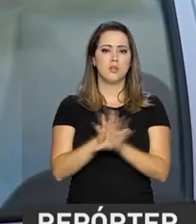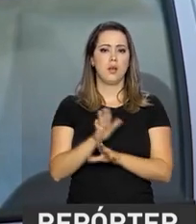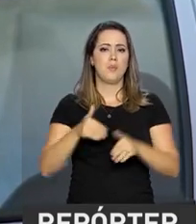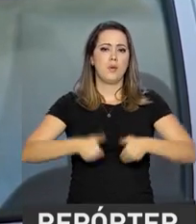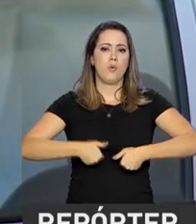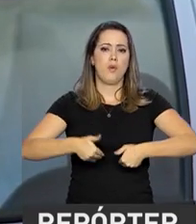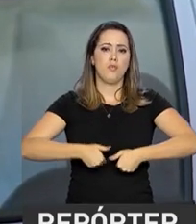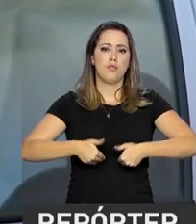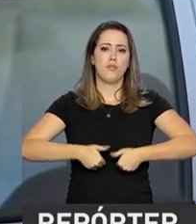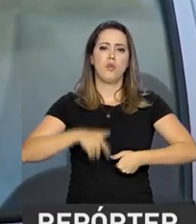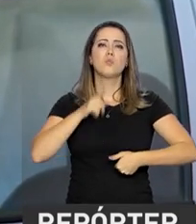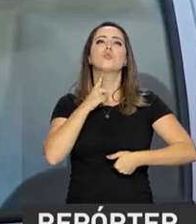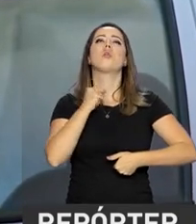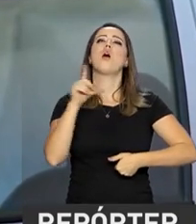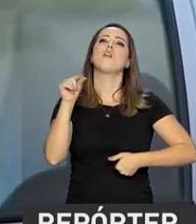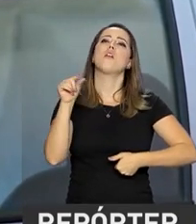fome com a seda a miséria da nossa região